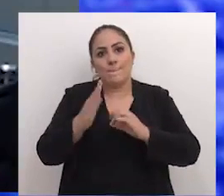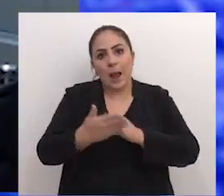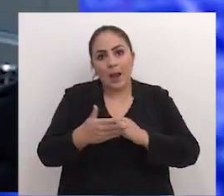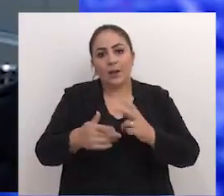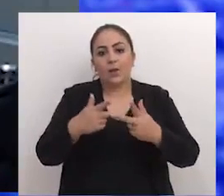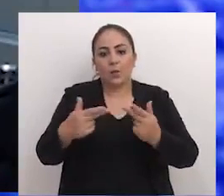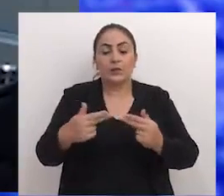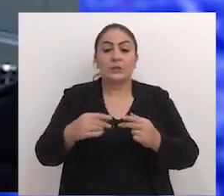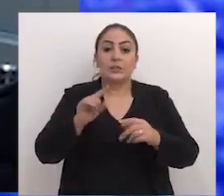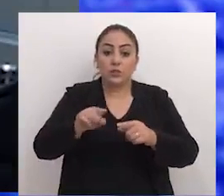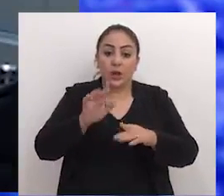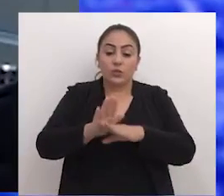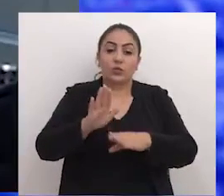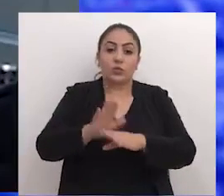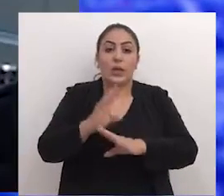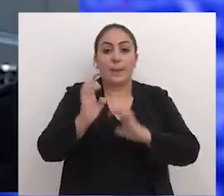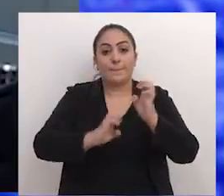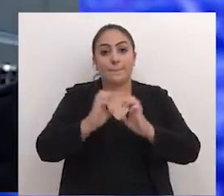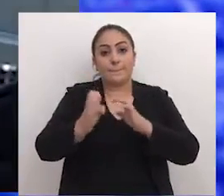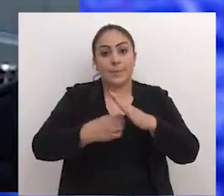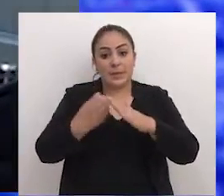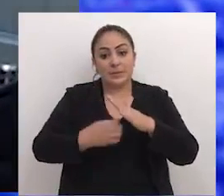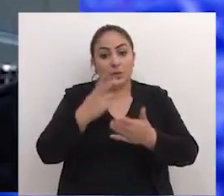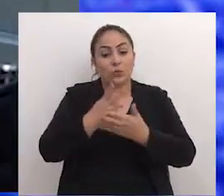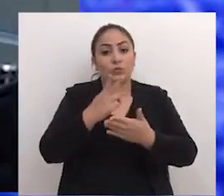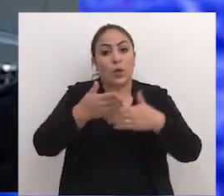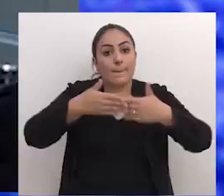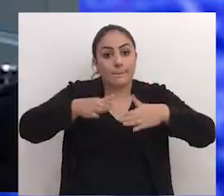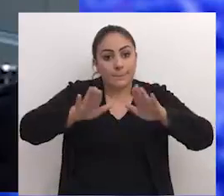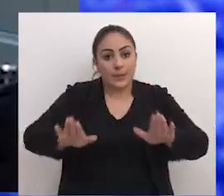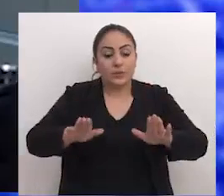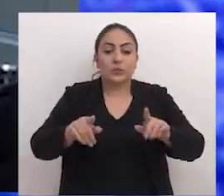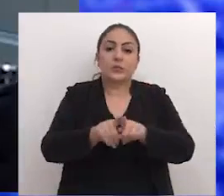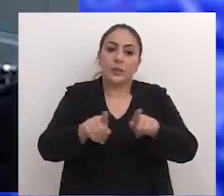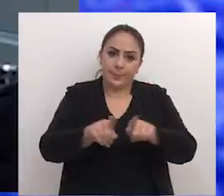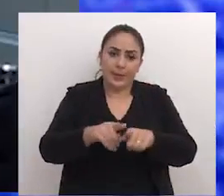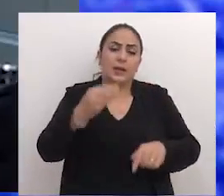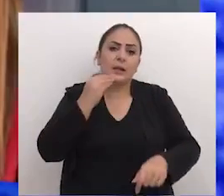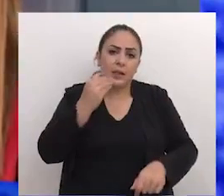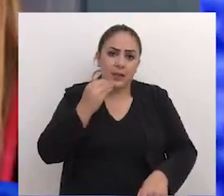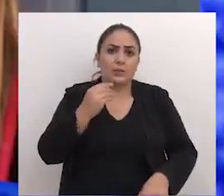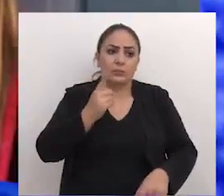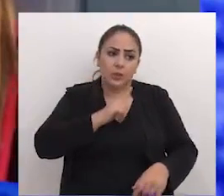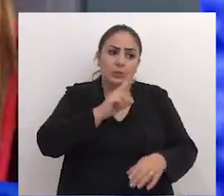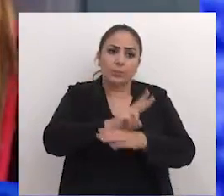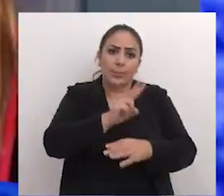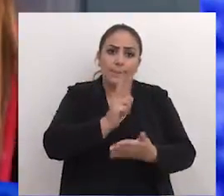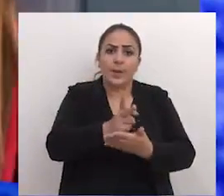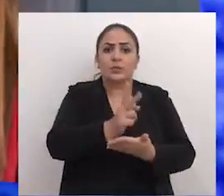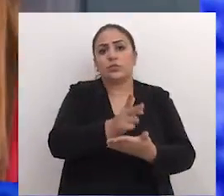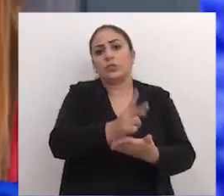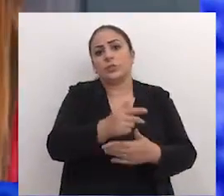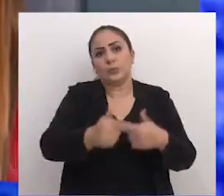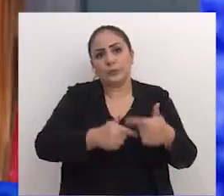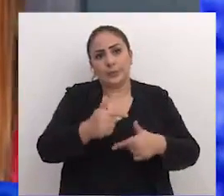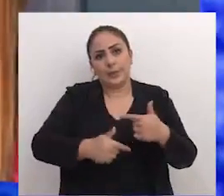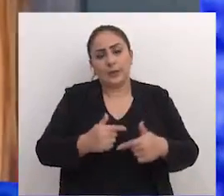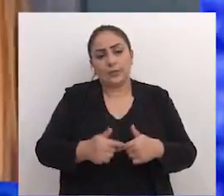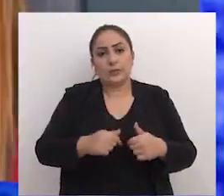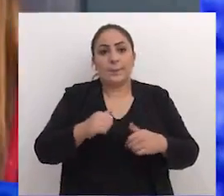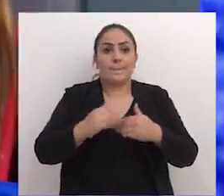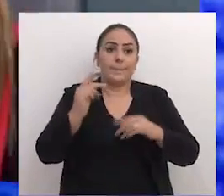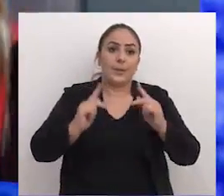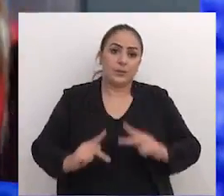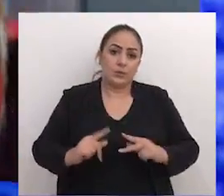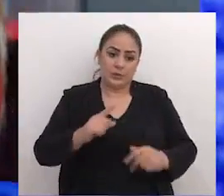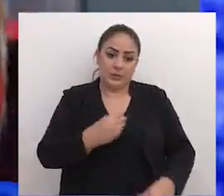e isso também contribui para que as empresas continuem de portas abertas e para que sejam preservados aqueles empregos das